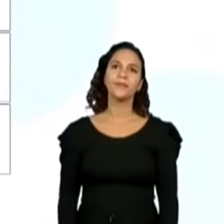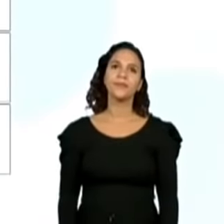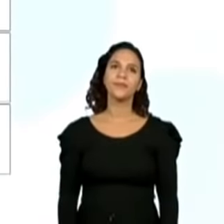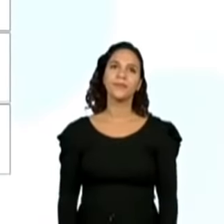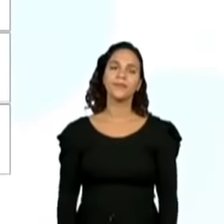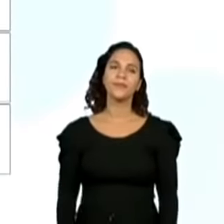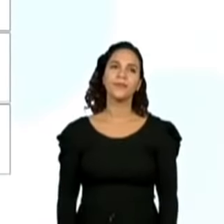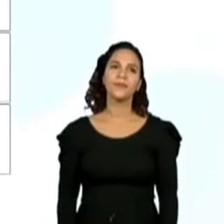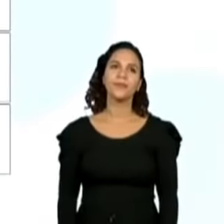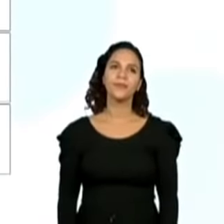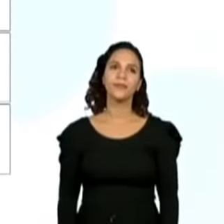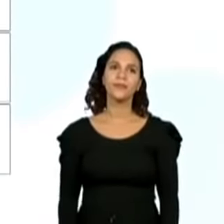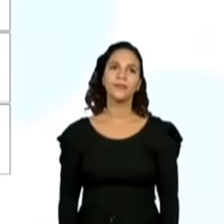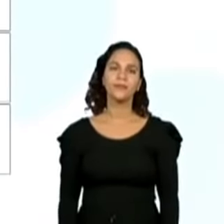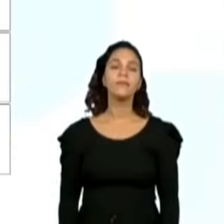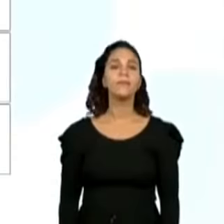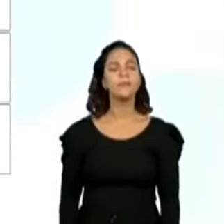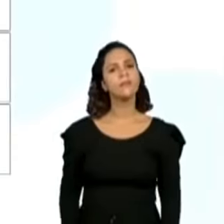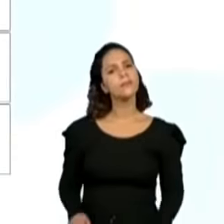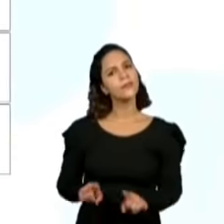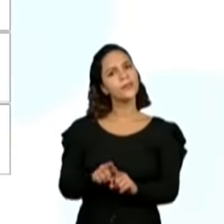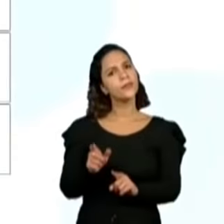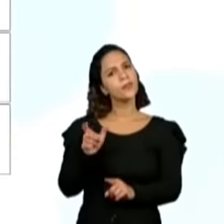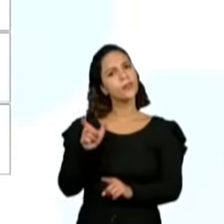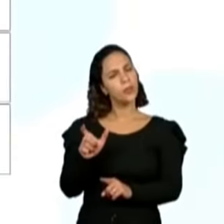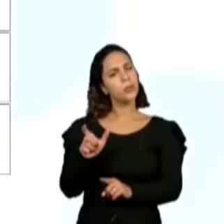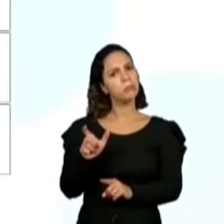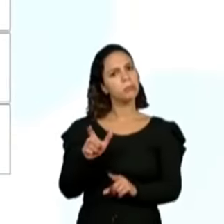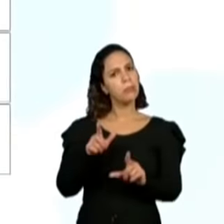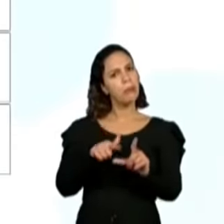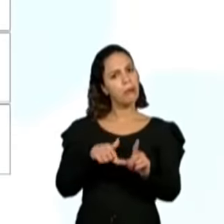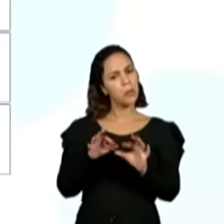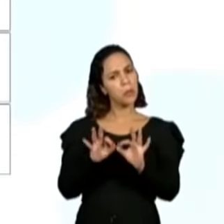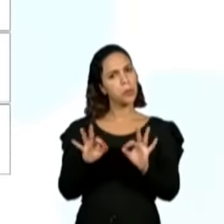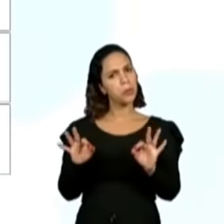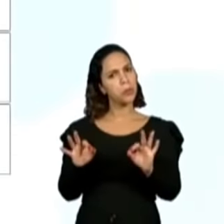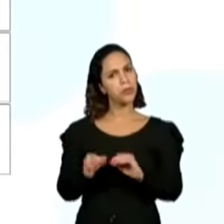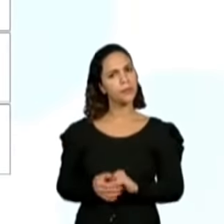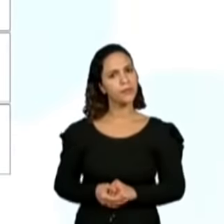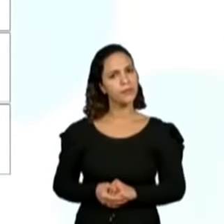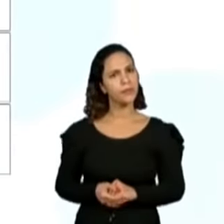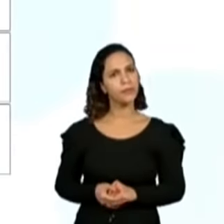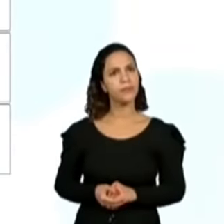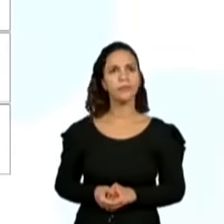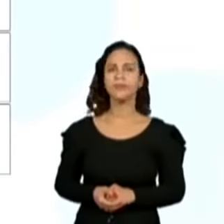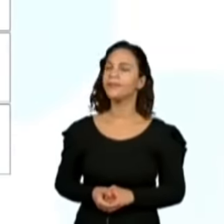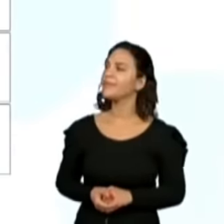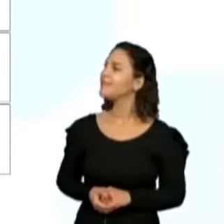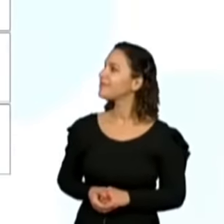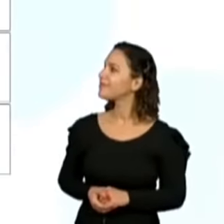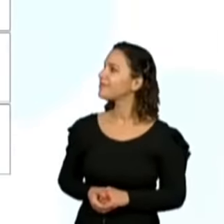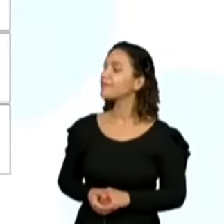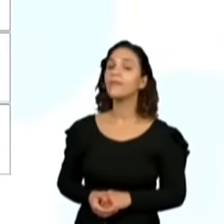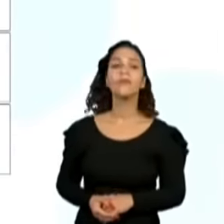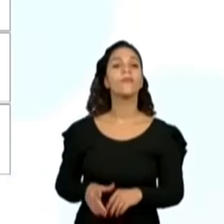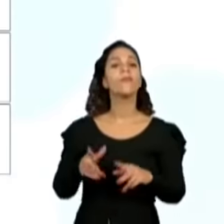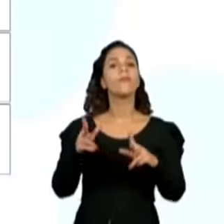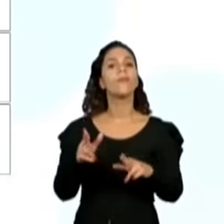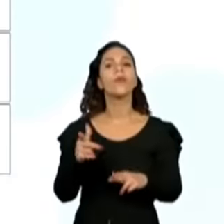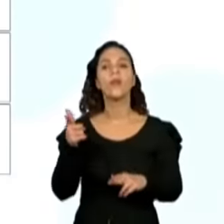Escápula. Escápula também é um nome composto aí de diversas letras, não é? Escápula, assim como eu escrevo